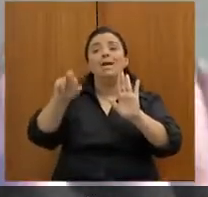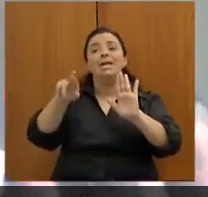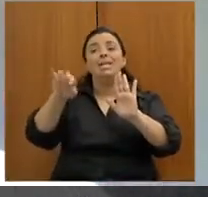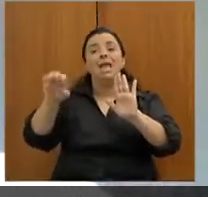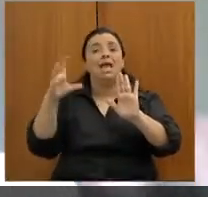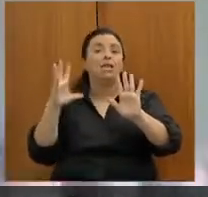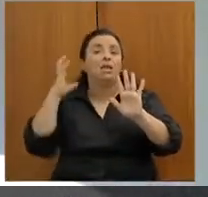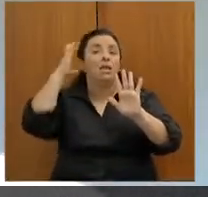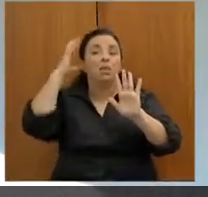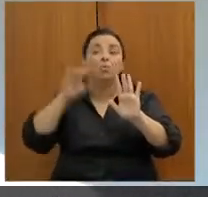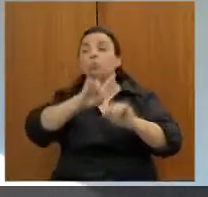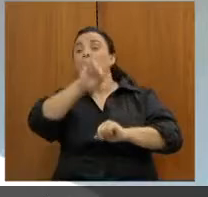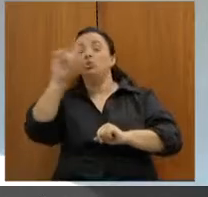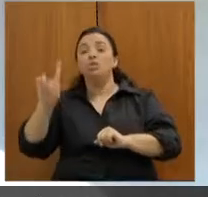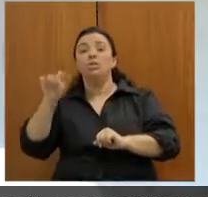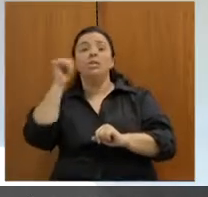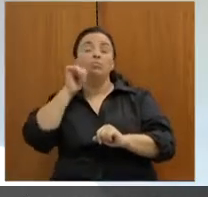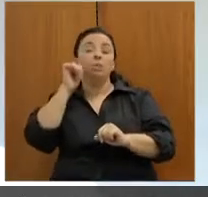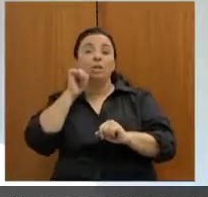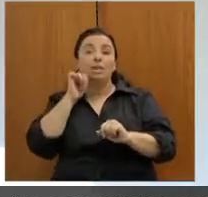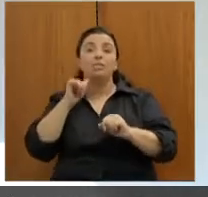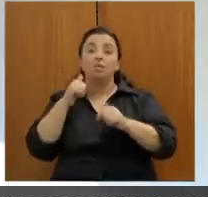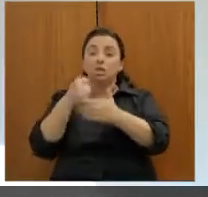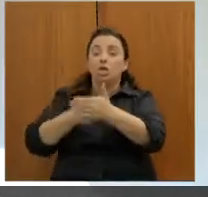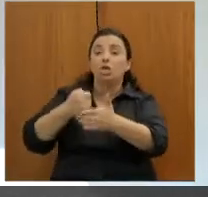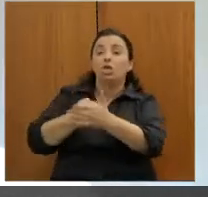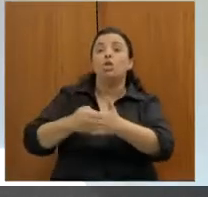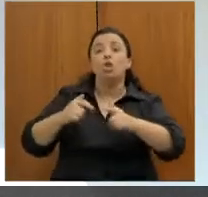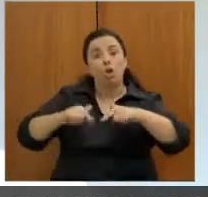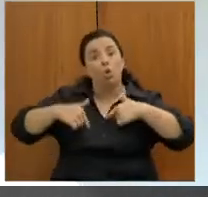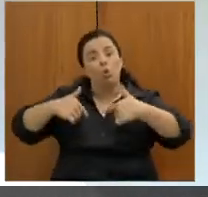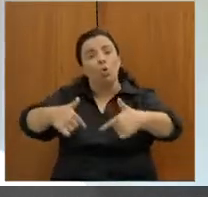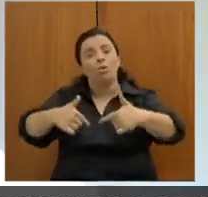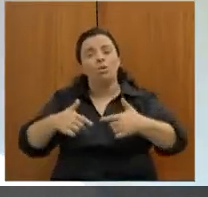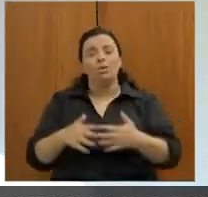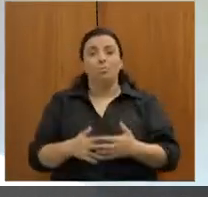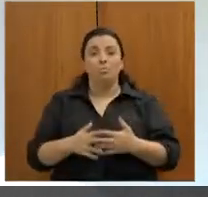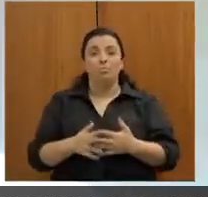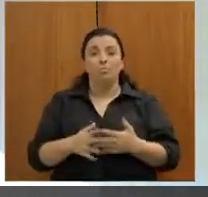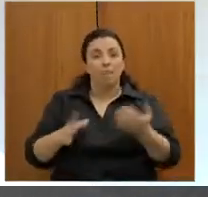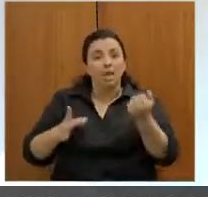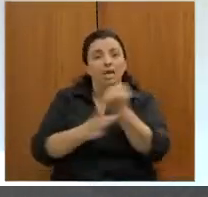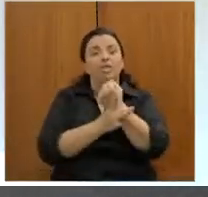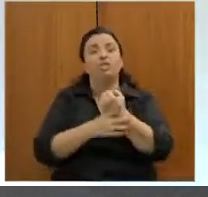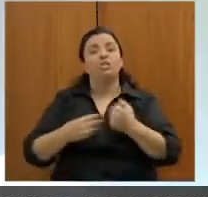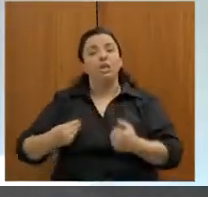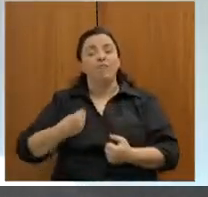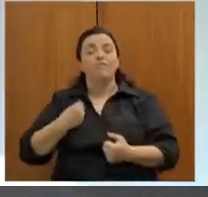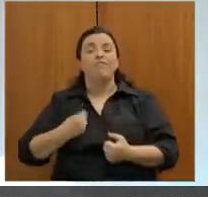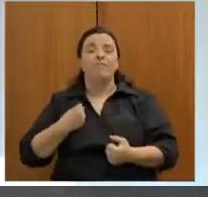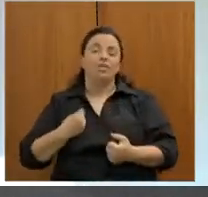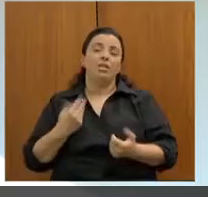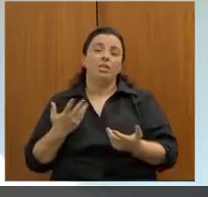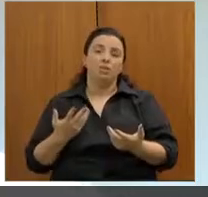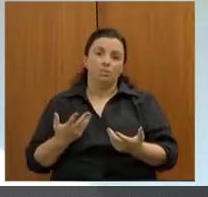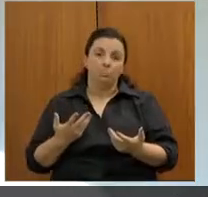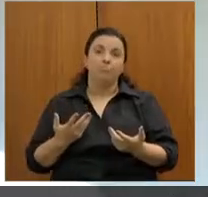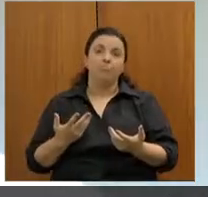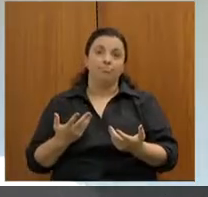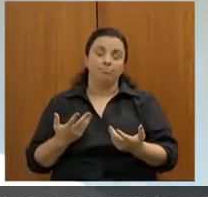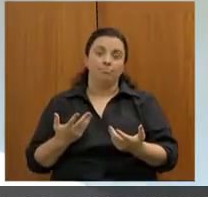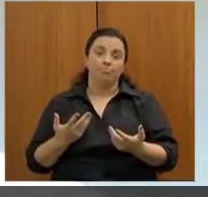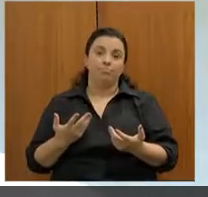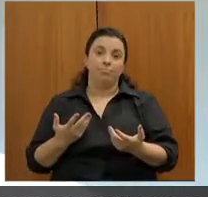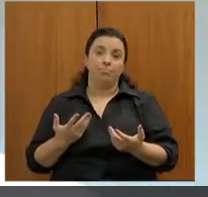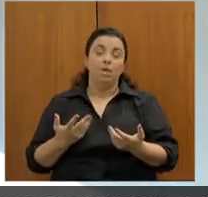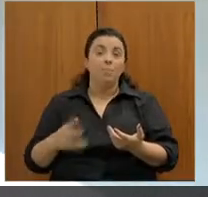das mulheres que lutam as mulheres né a presidência e para que